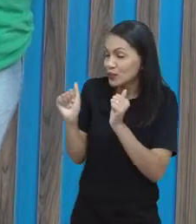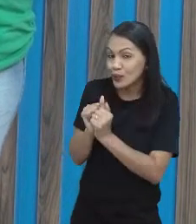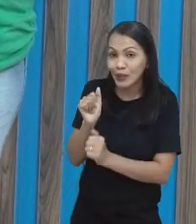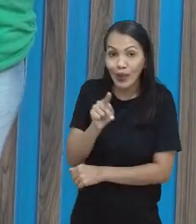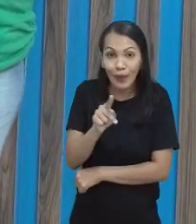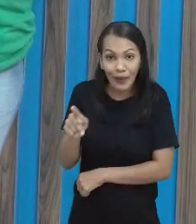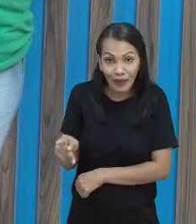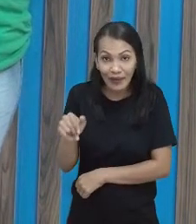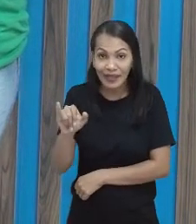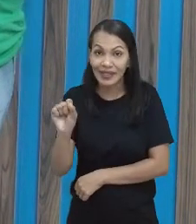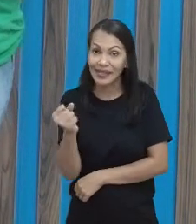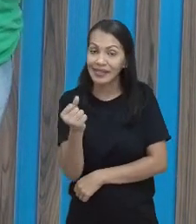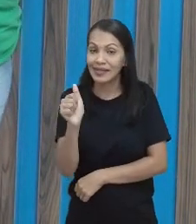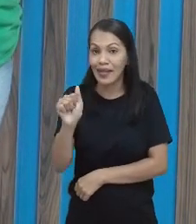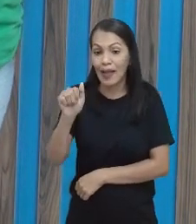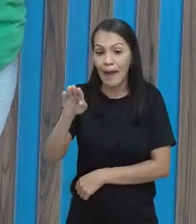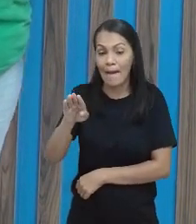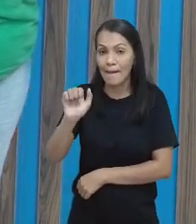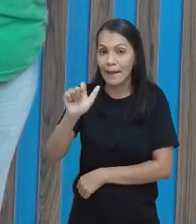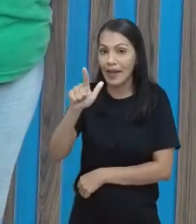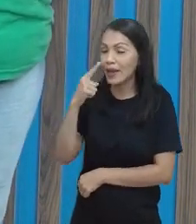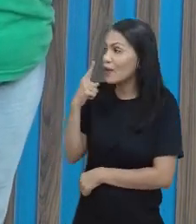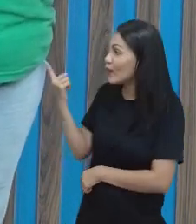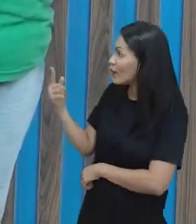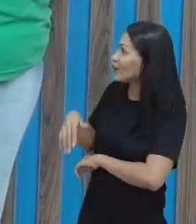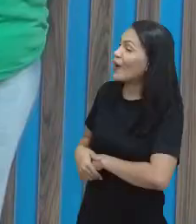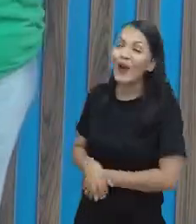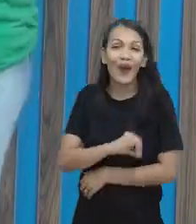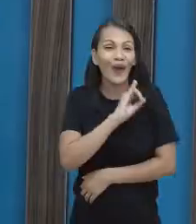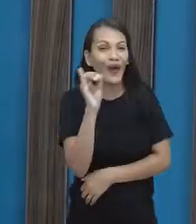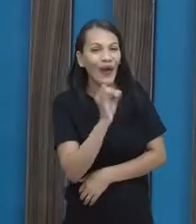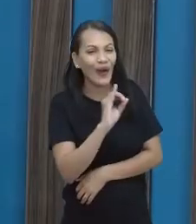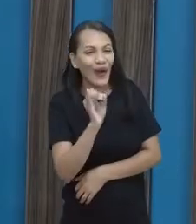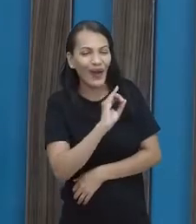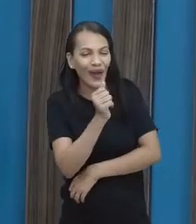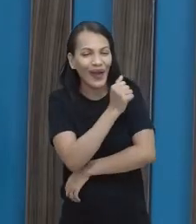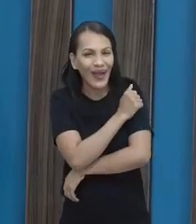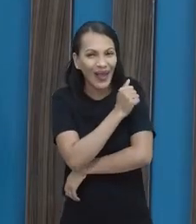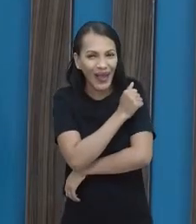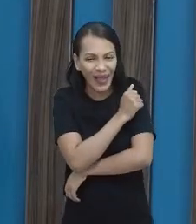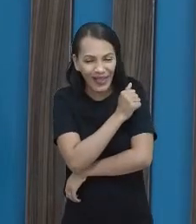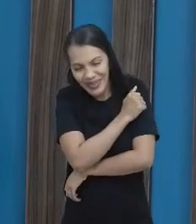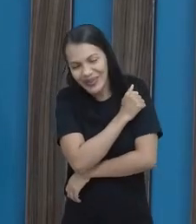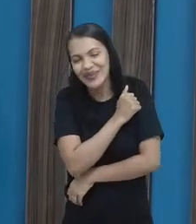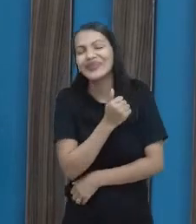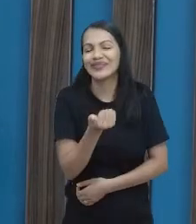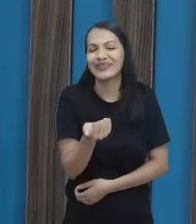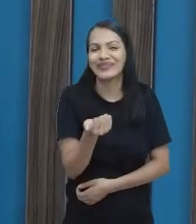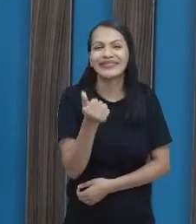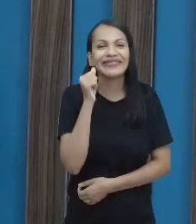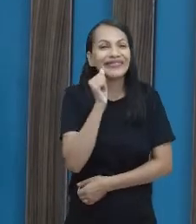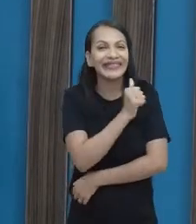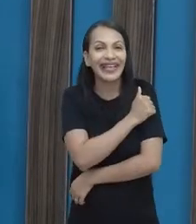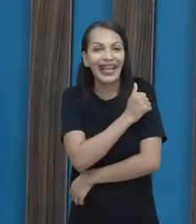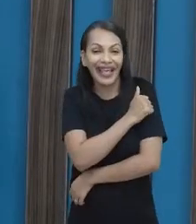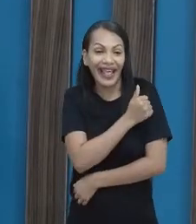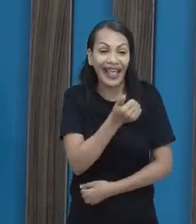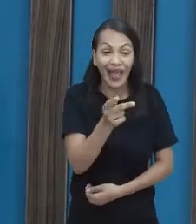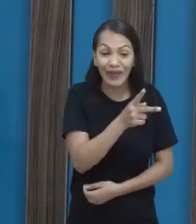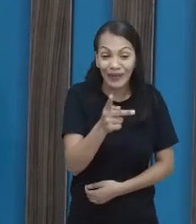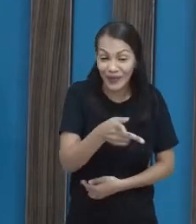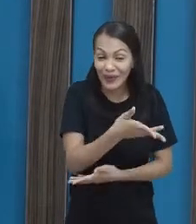Isabel Borges. Olá, professora! Olá, Carol. Olá, alunos e alunas. Estou aqui ligadinha no chat, né?